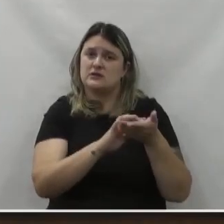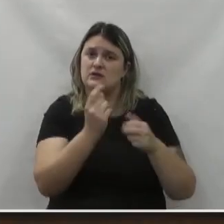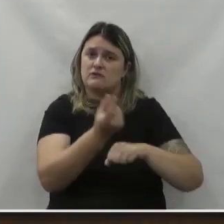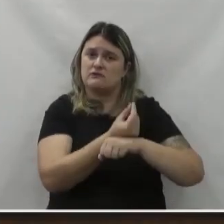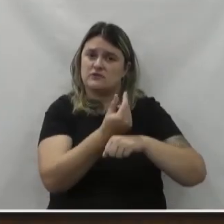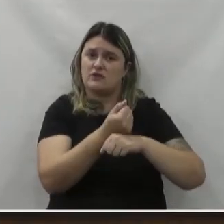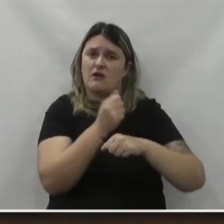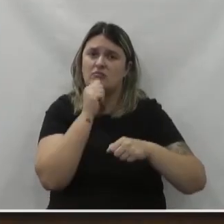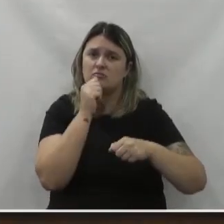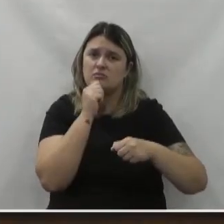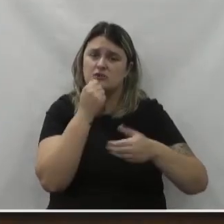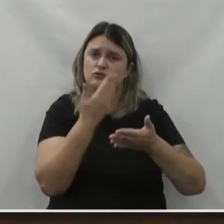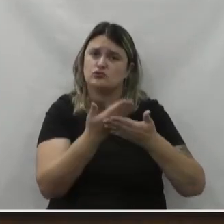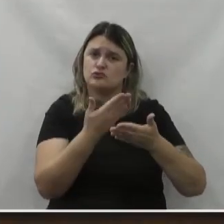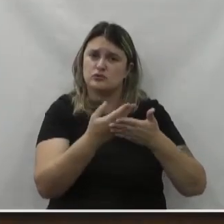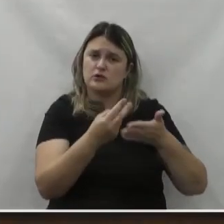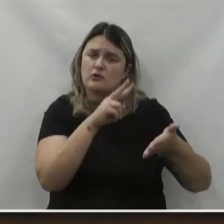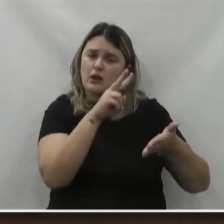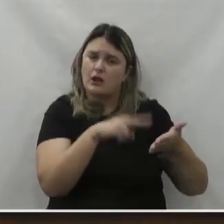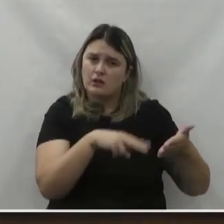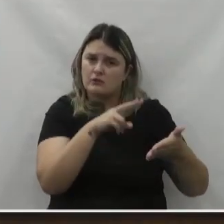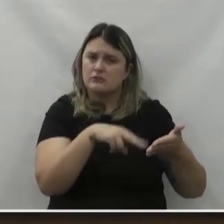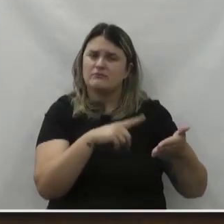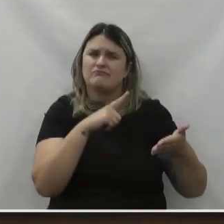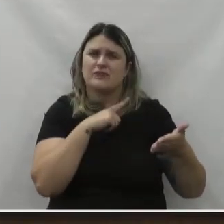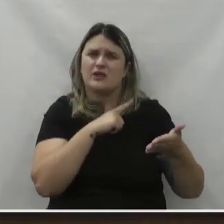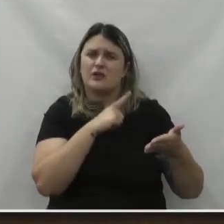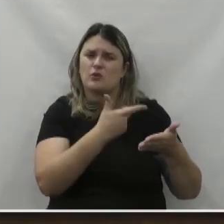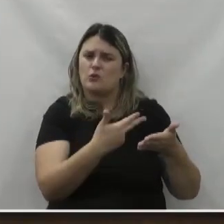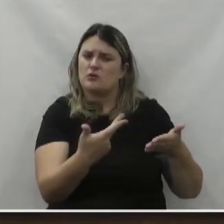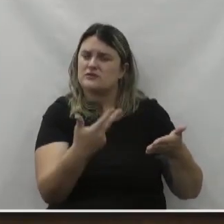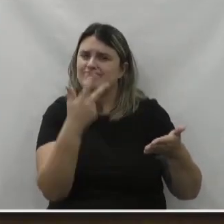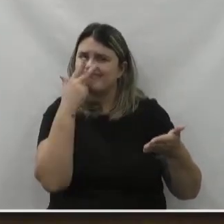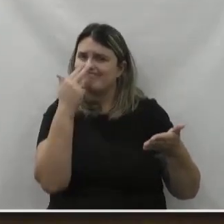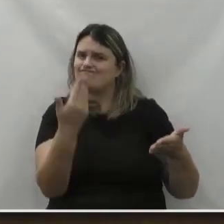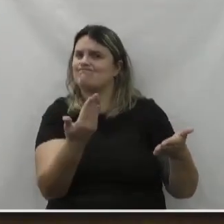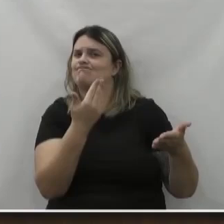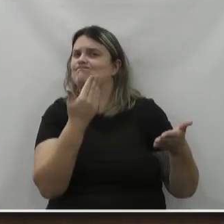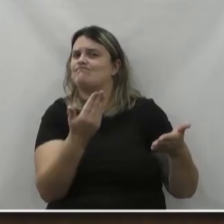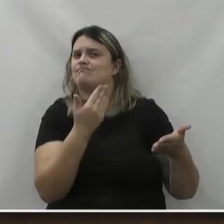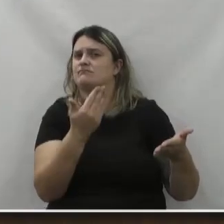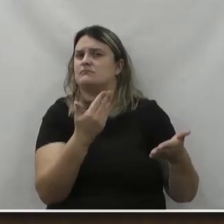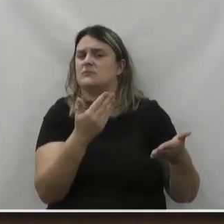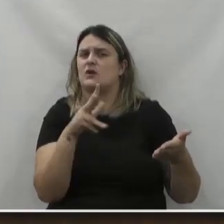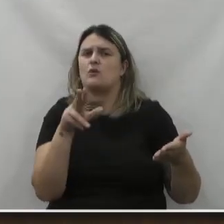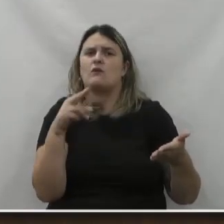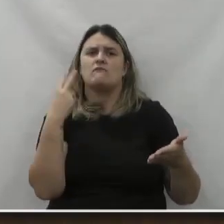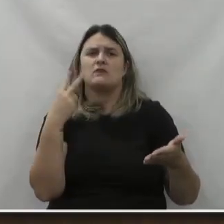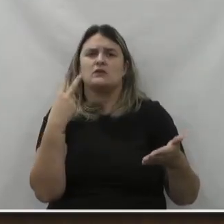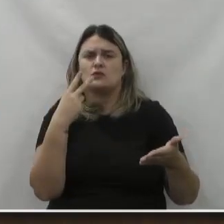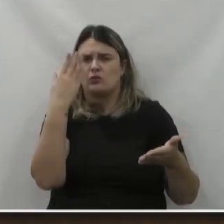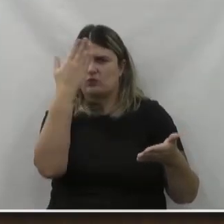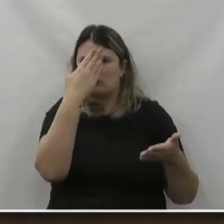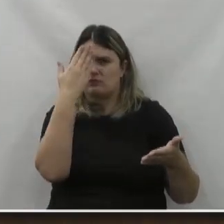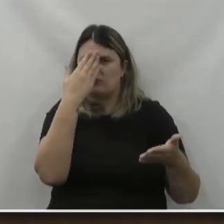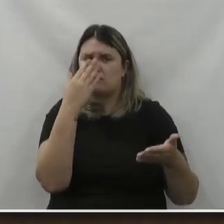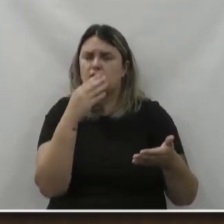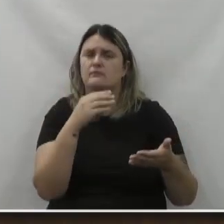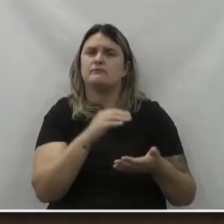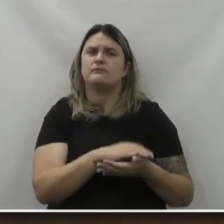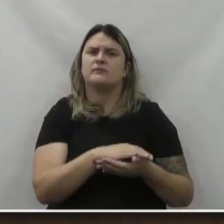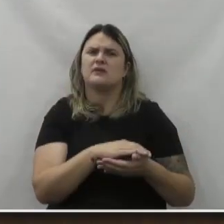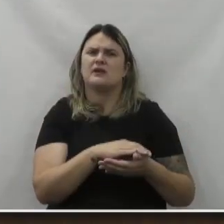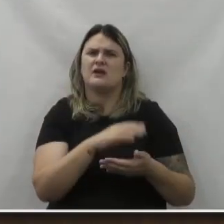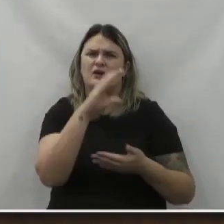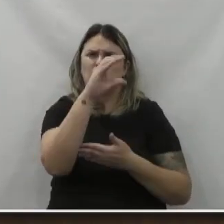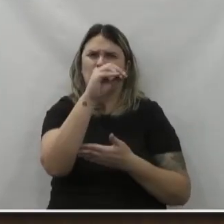está vendo, tinha coisas ali que nem que o vereador Cordovan, até posso depois dar a palavra, a COSIP